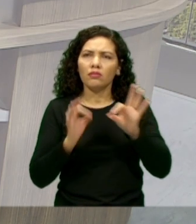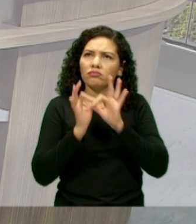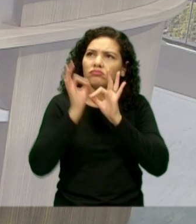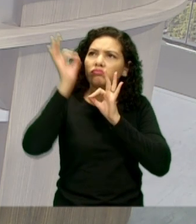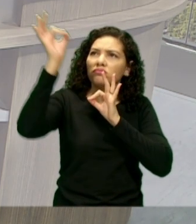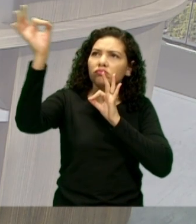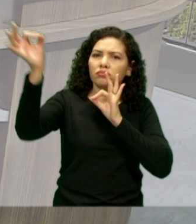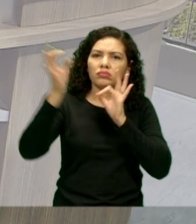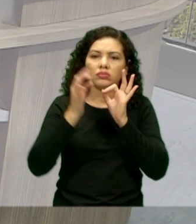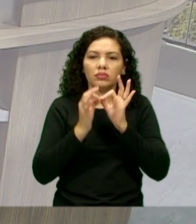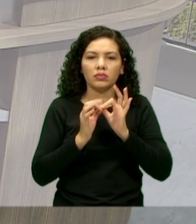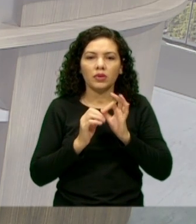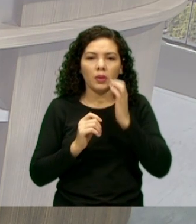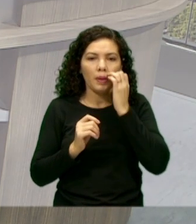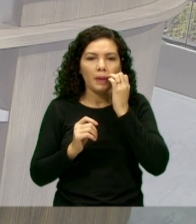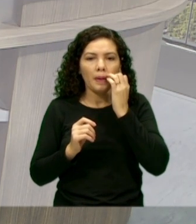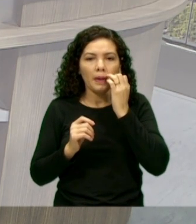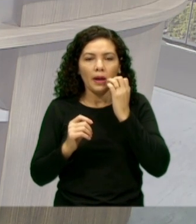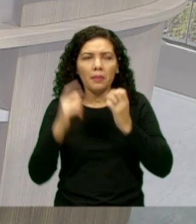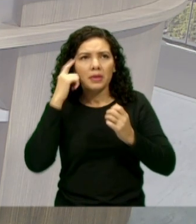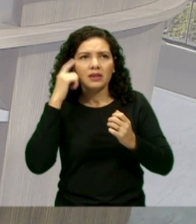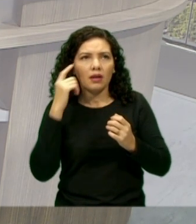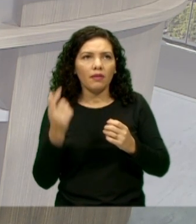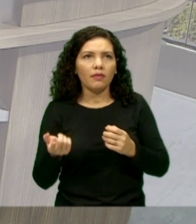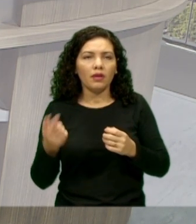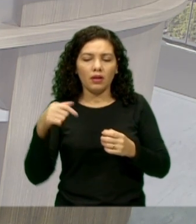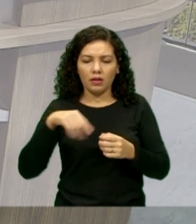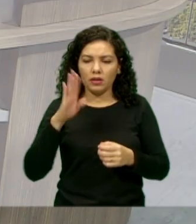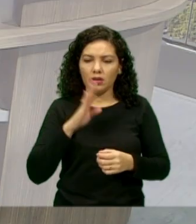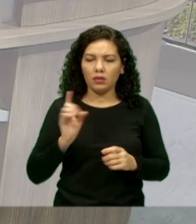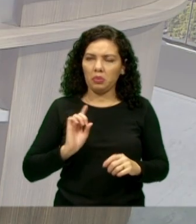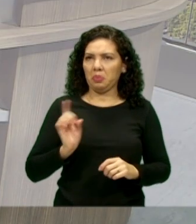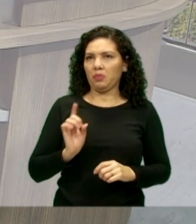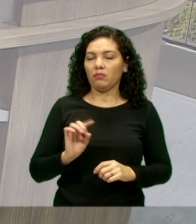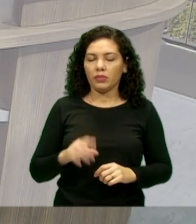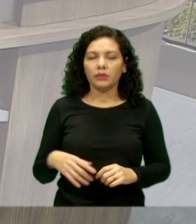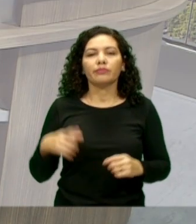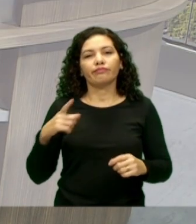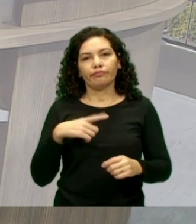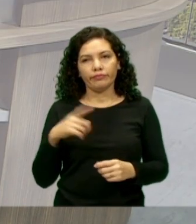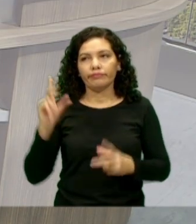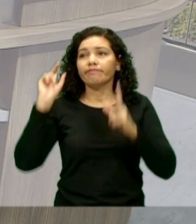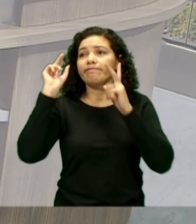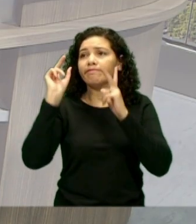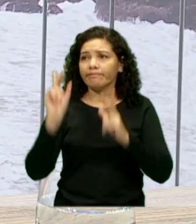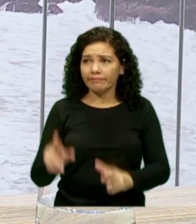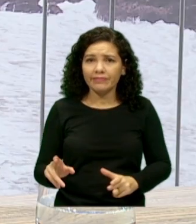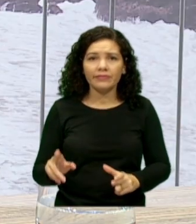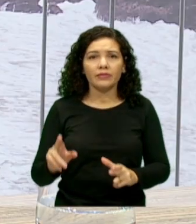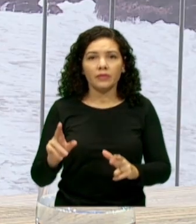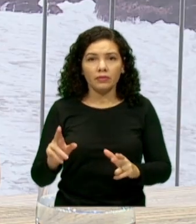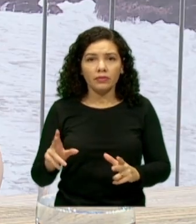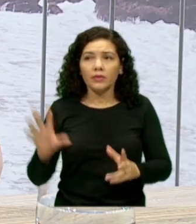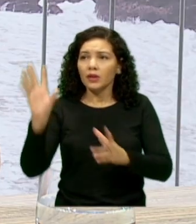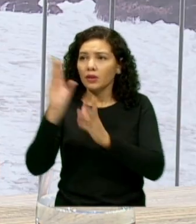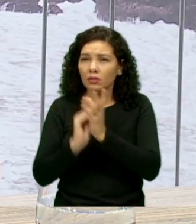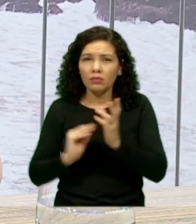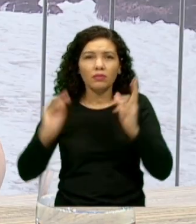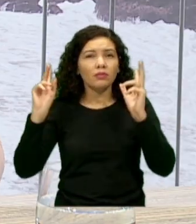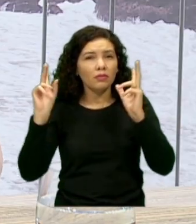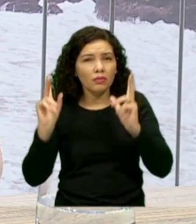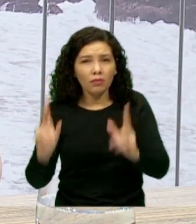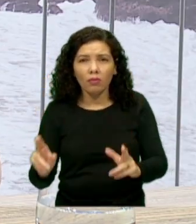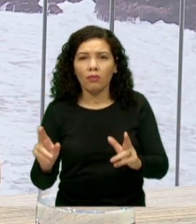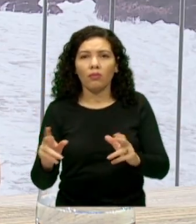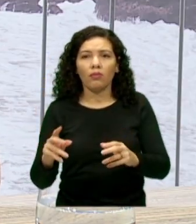longe, não vai chegar aqui. Chegou, infelizmente, né? E chegou com tudo. Nós